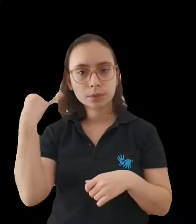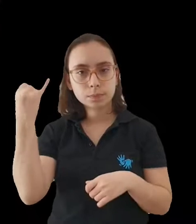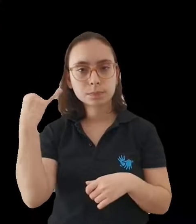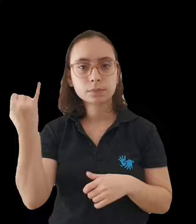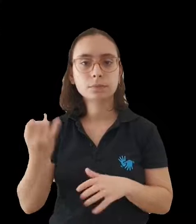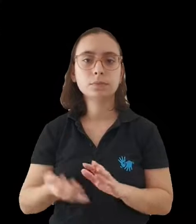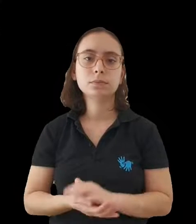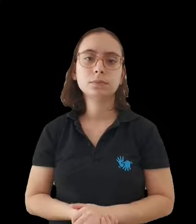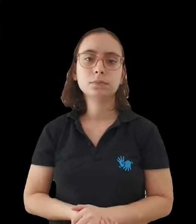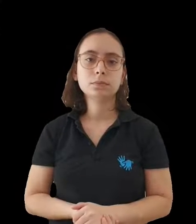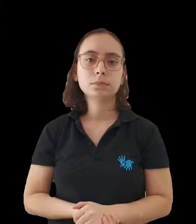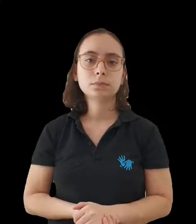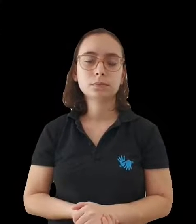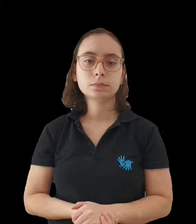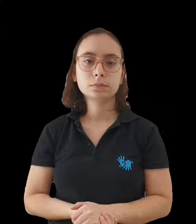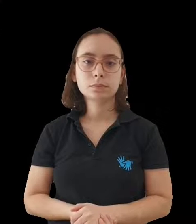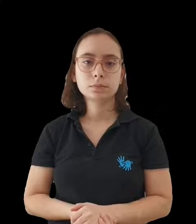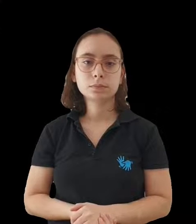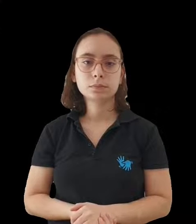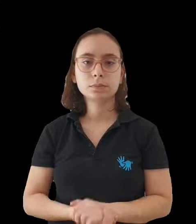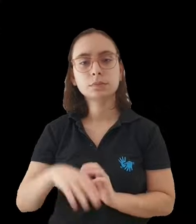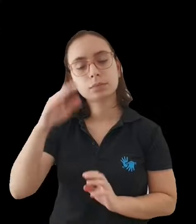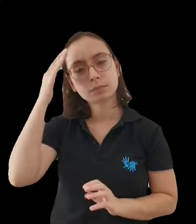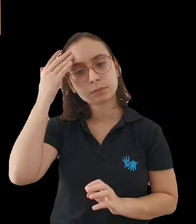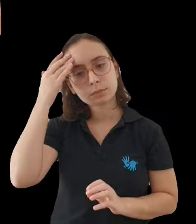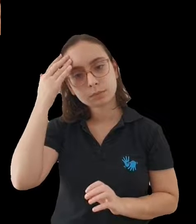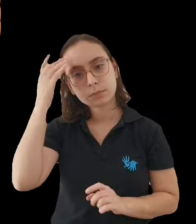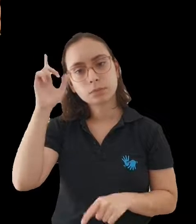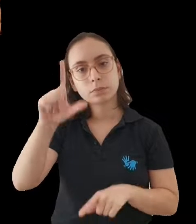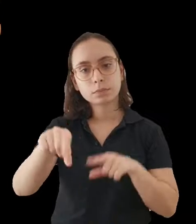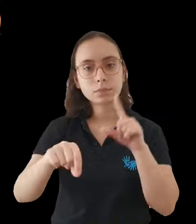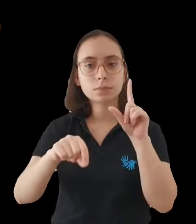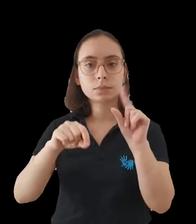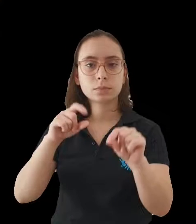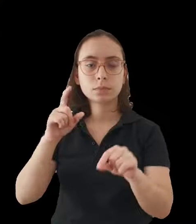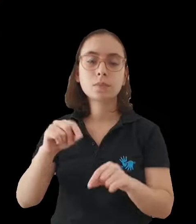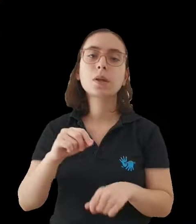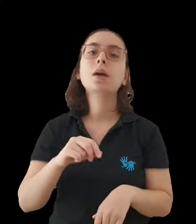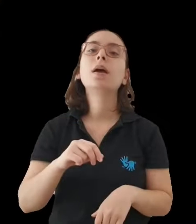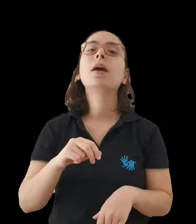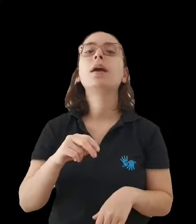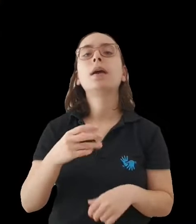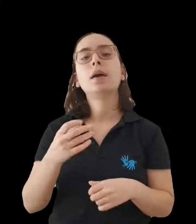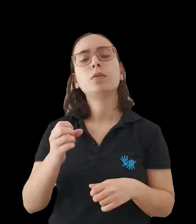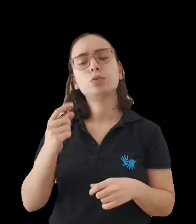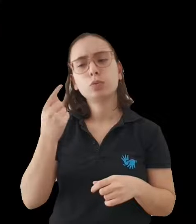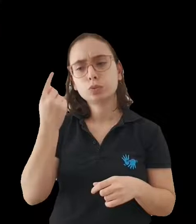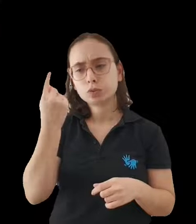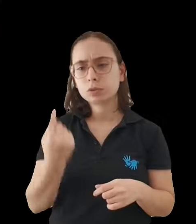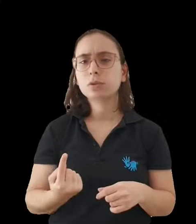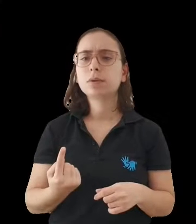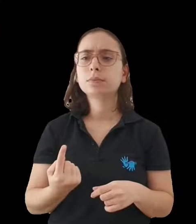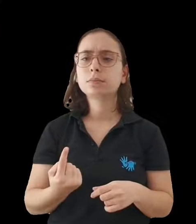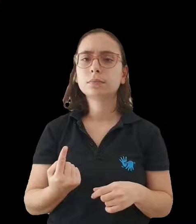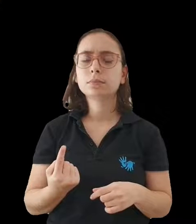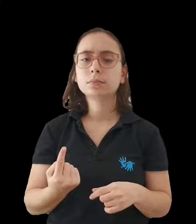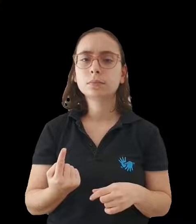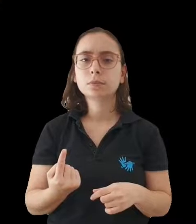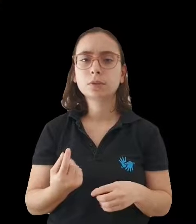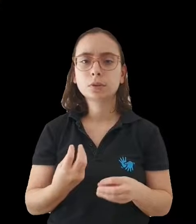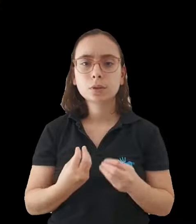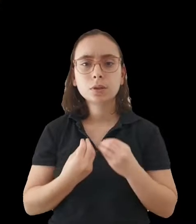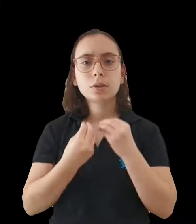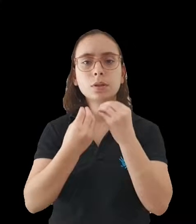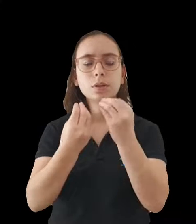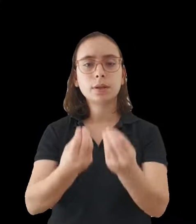a gente entende que cada um de vocês é único e a forma que vocês forem trazer as